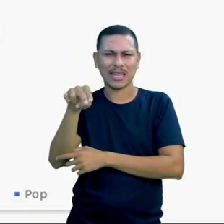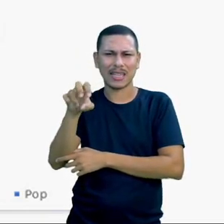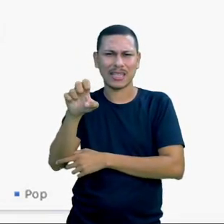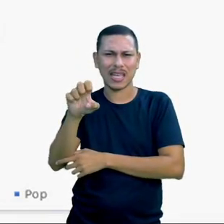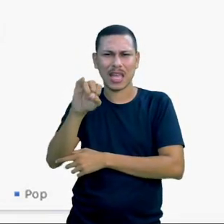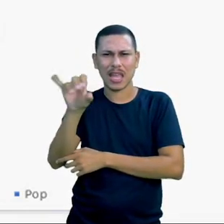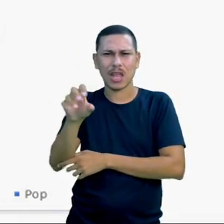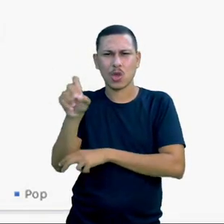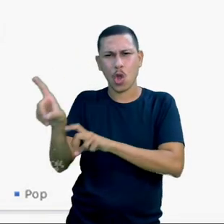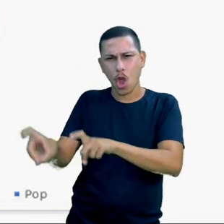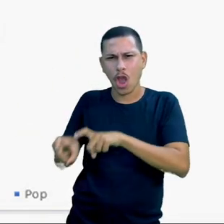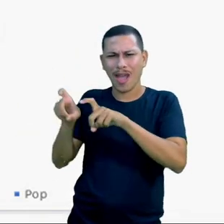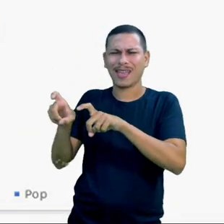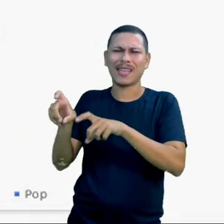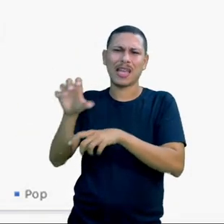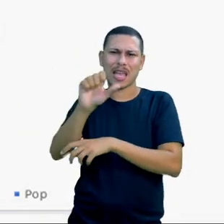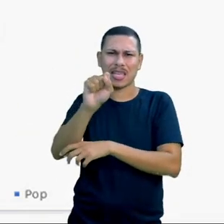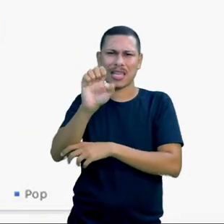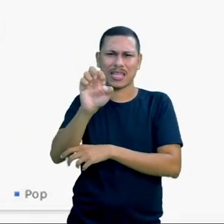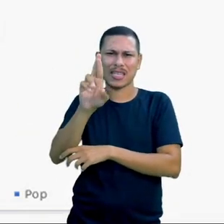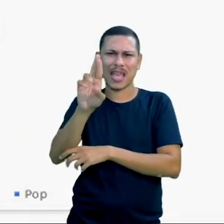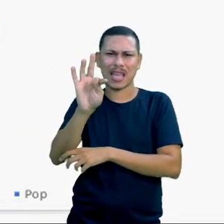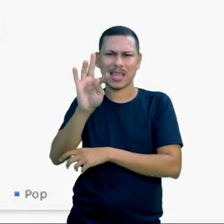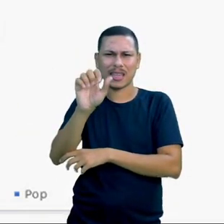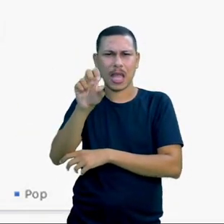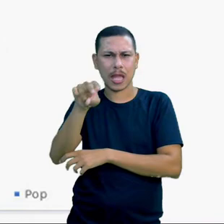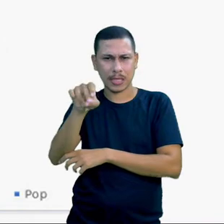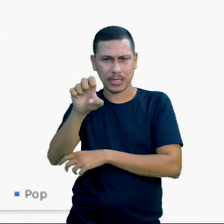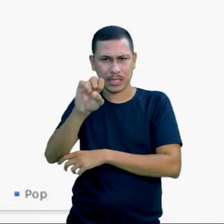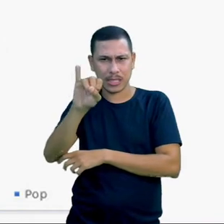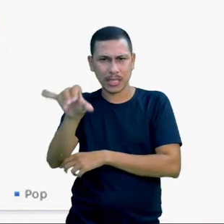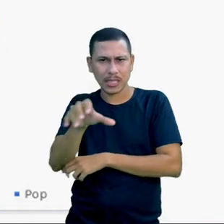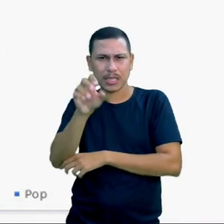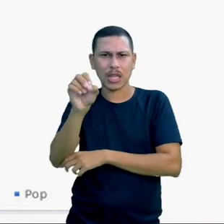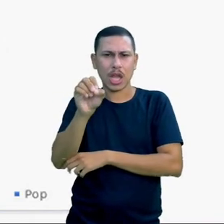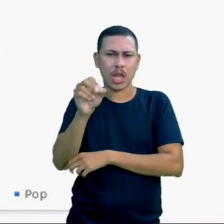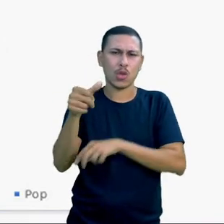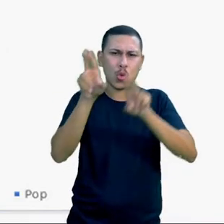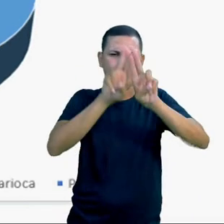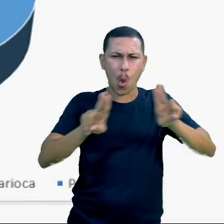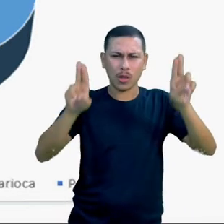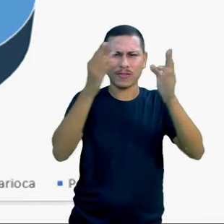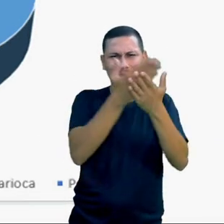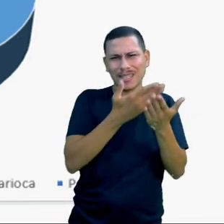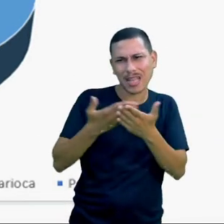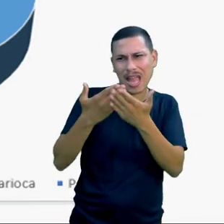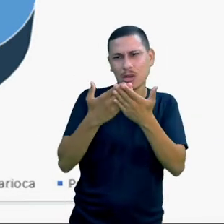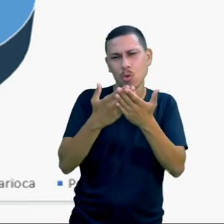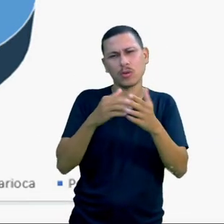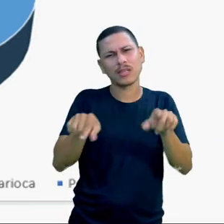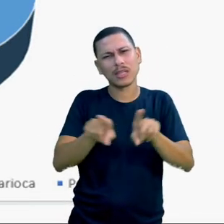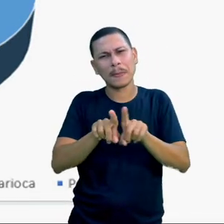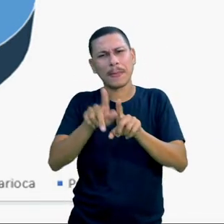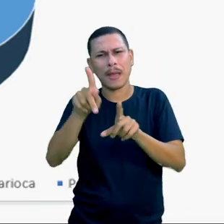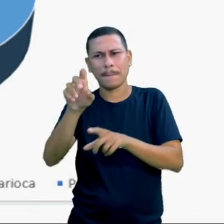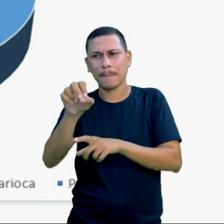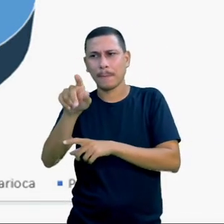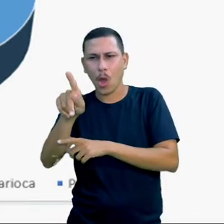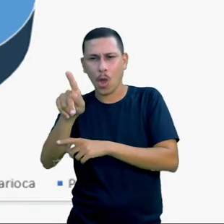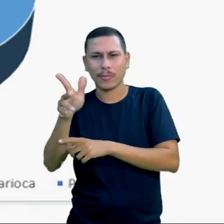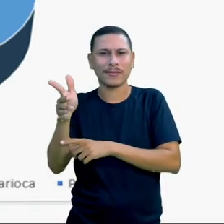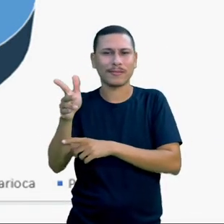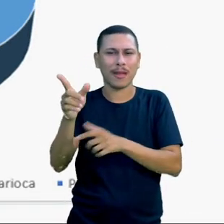O funk e o outro ali foi o pop. Então, a pergunta é, primeira